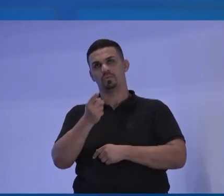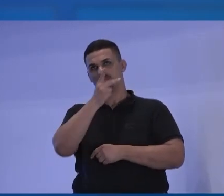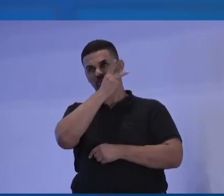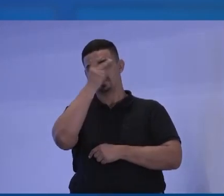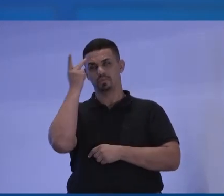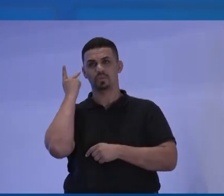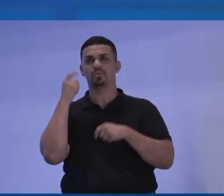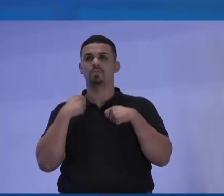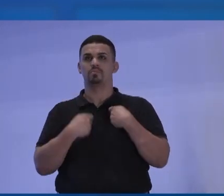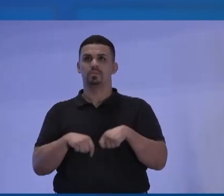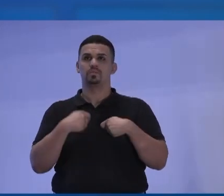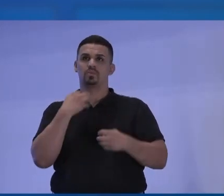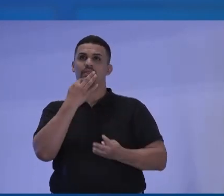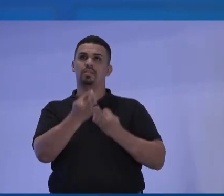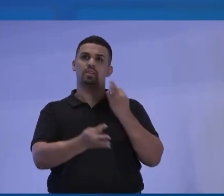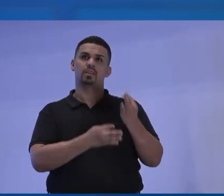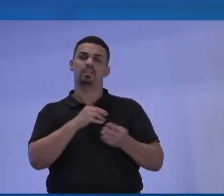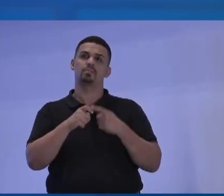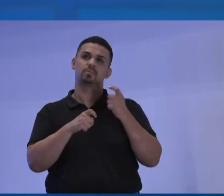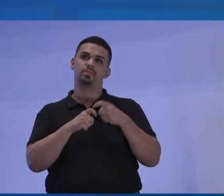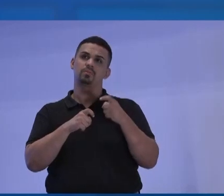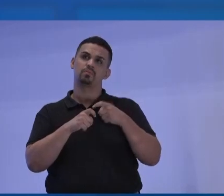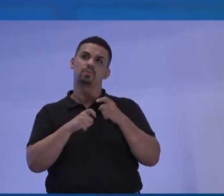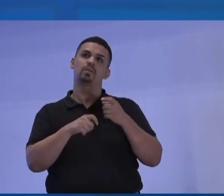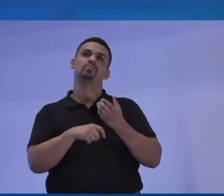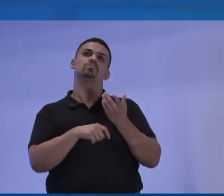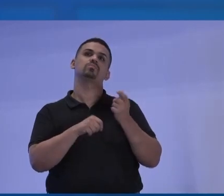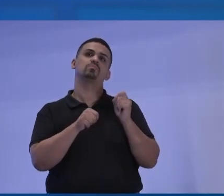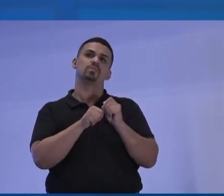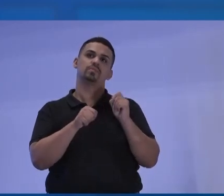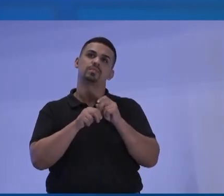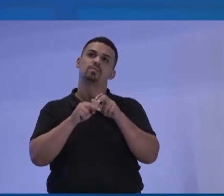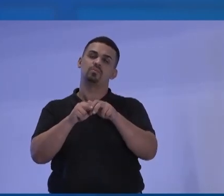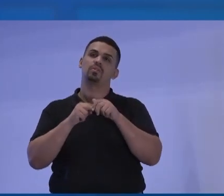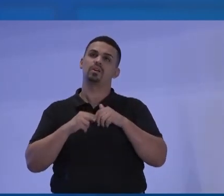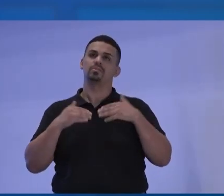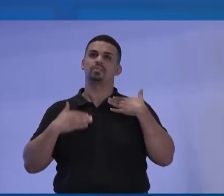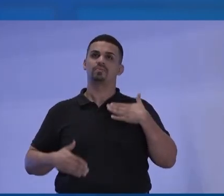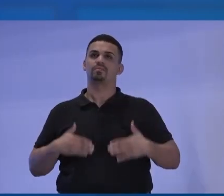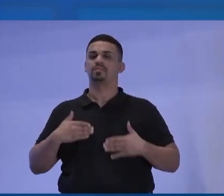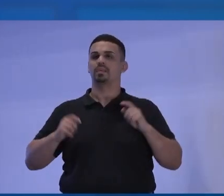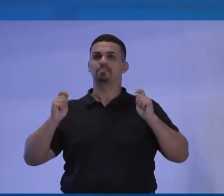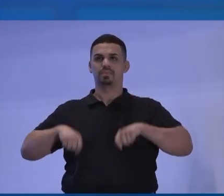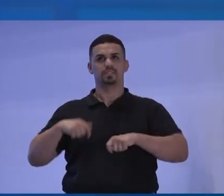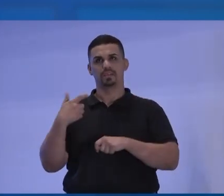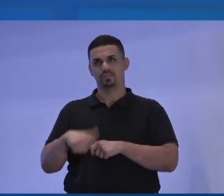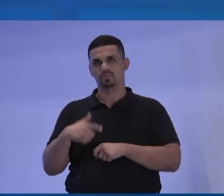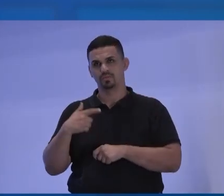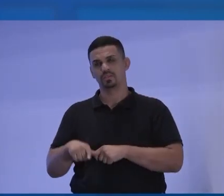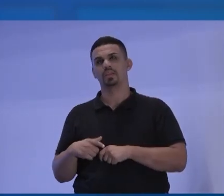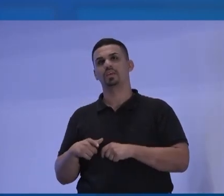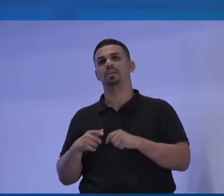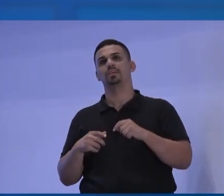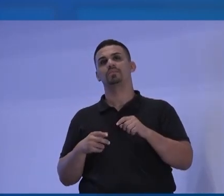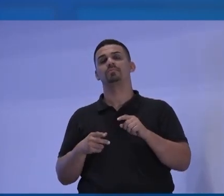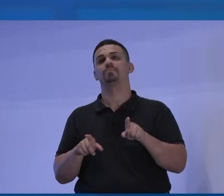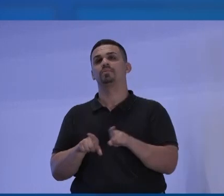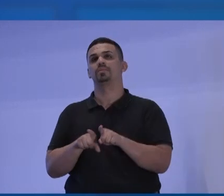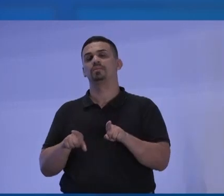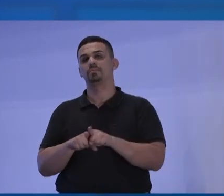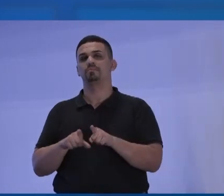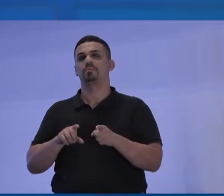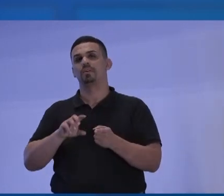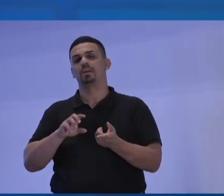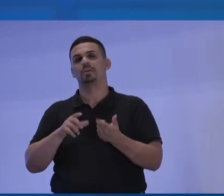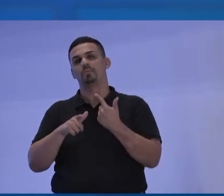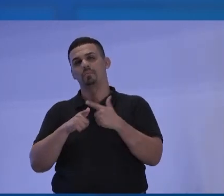de intervenções médicas devido a incapacidades físicas gerais e também